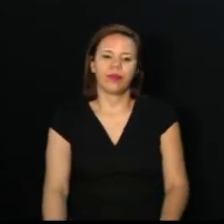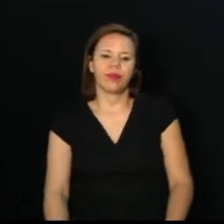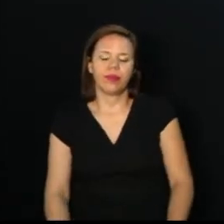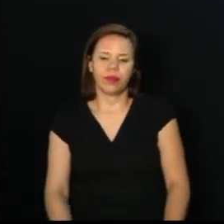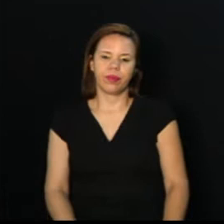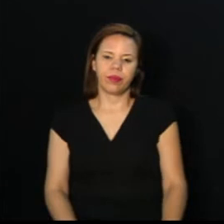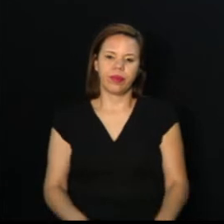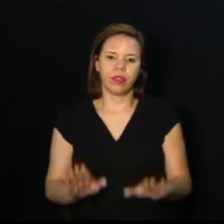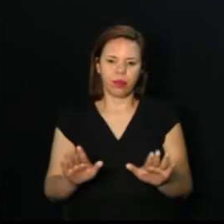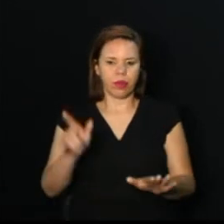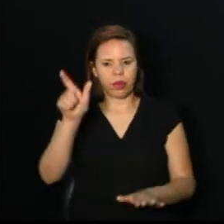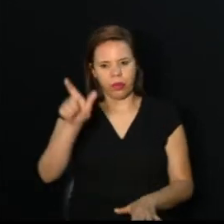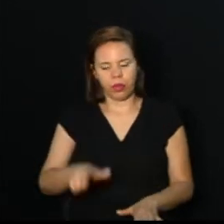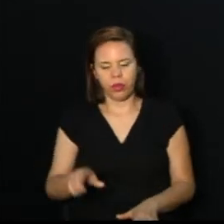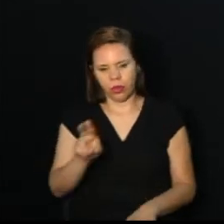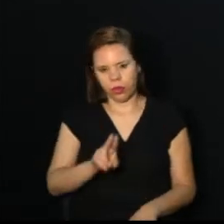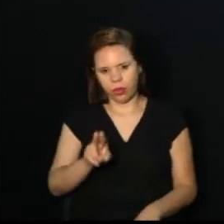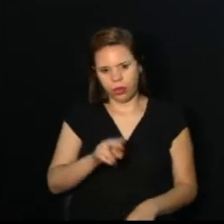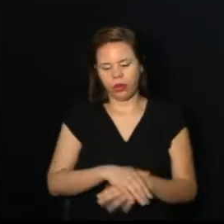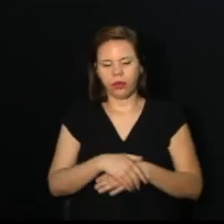mas a pessoa usa.